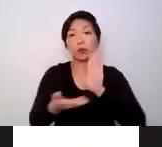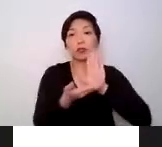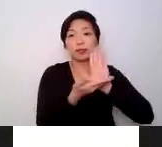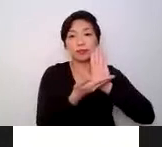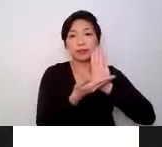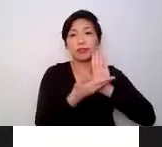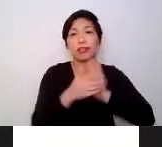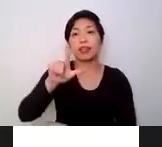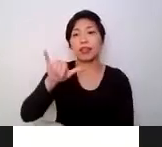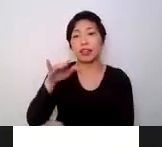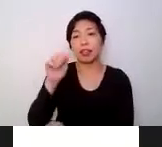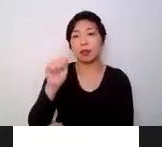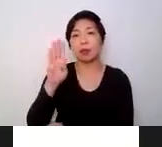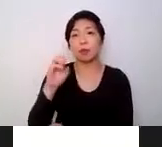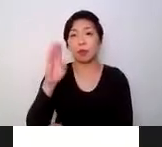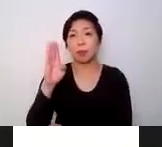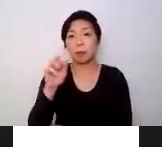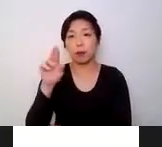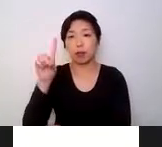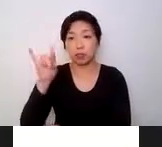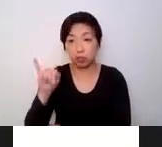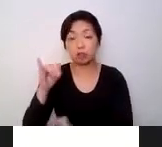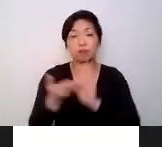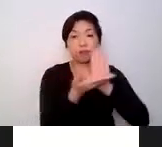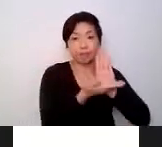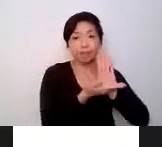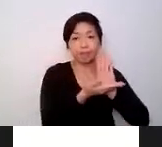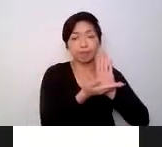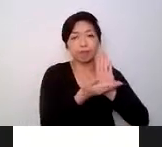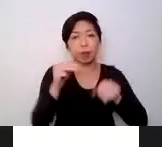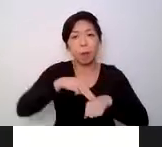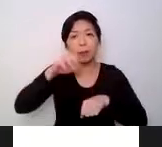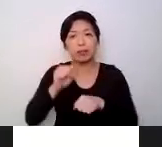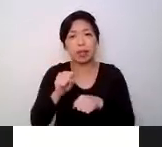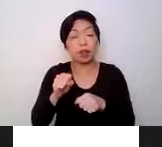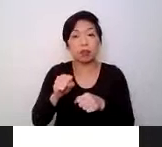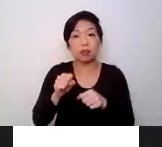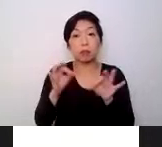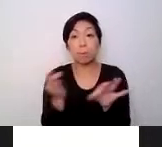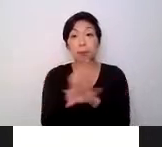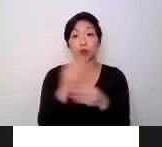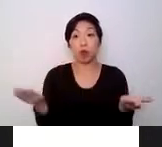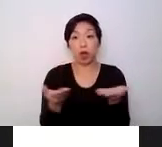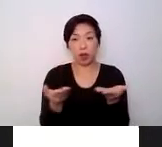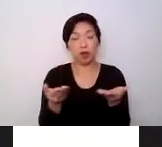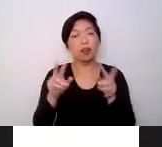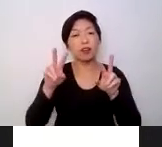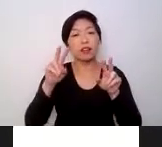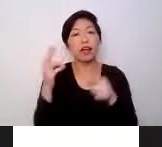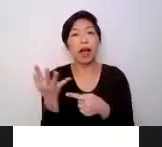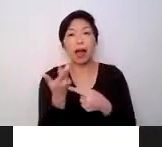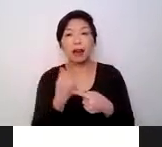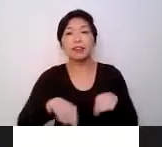foi objeto da minha pesquisa de mestrado recém terminada na Unifesp que é a arte e arquitetura etumular